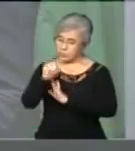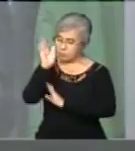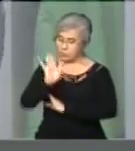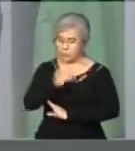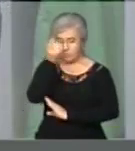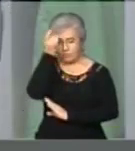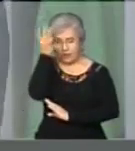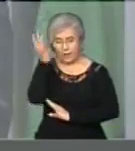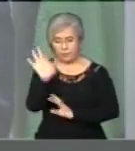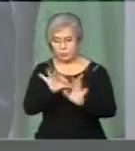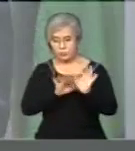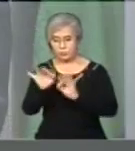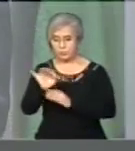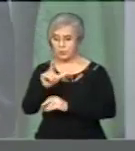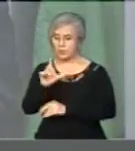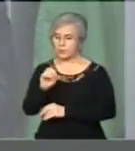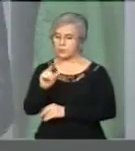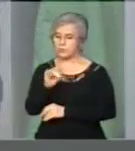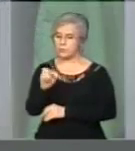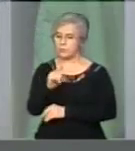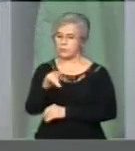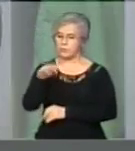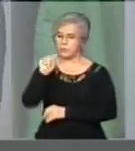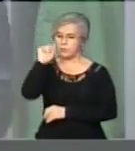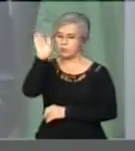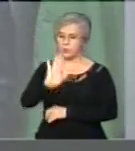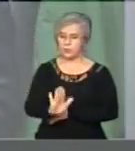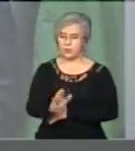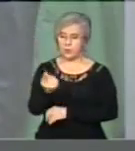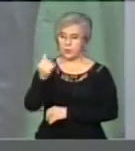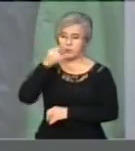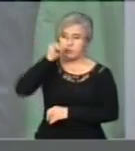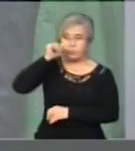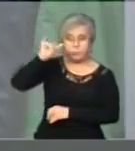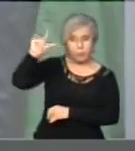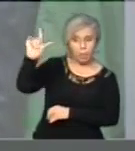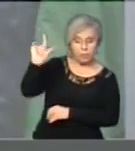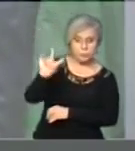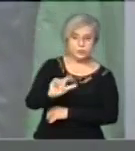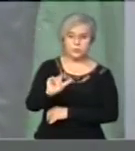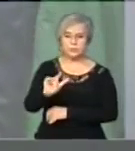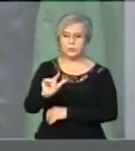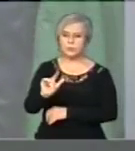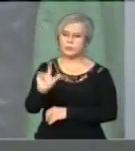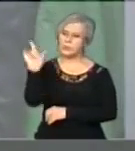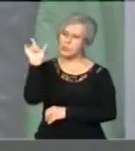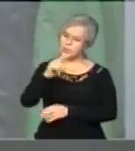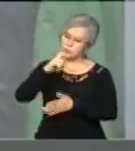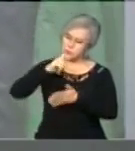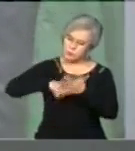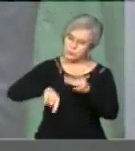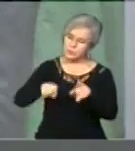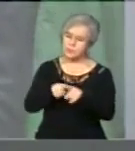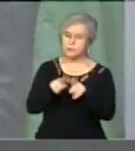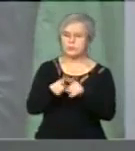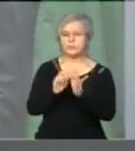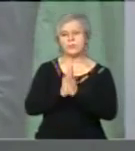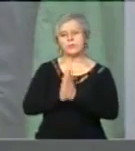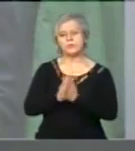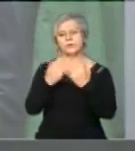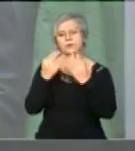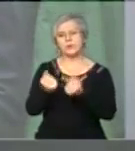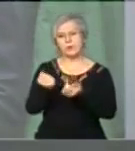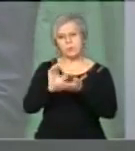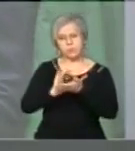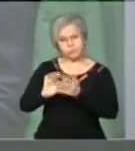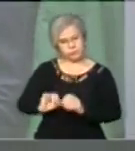de logística nacional, no barateamento da energia e na redução da carga tributária. Vamos investir,